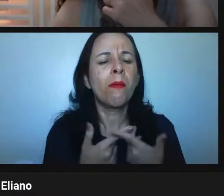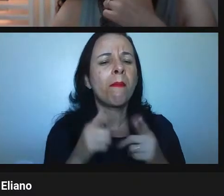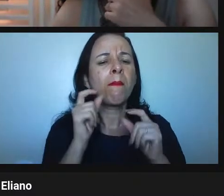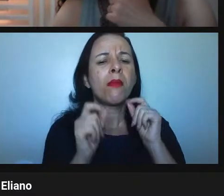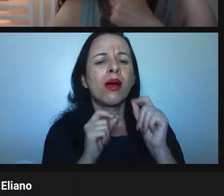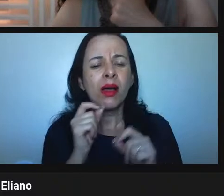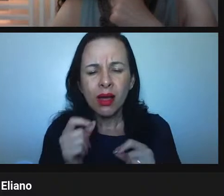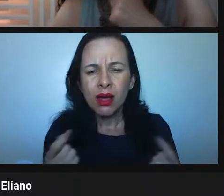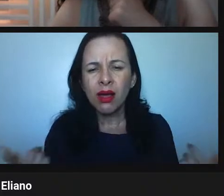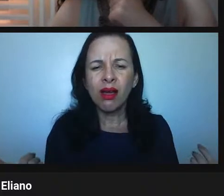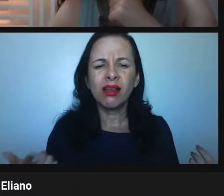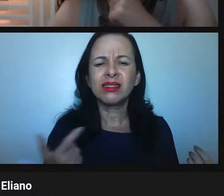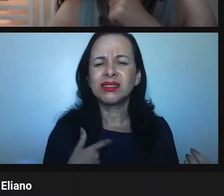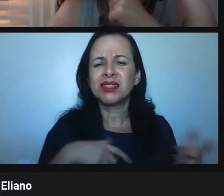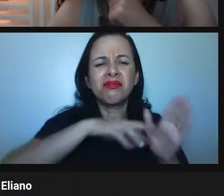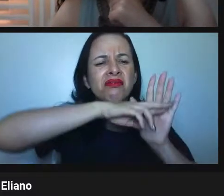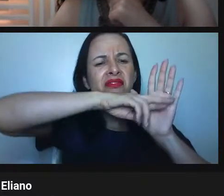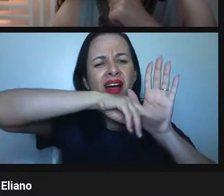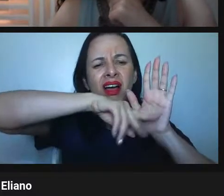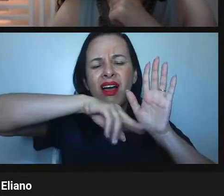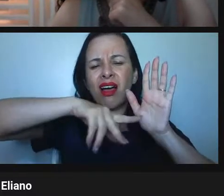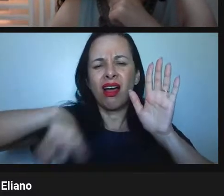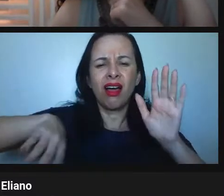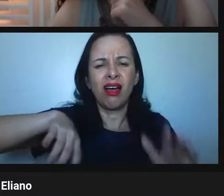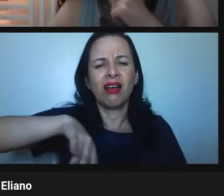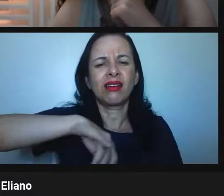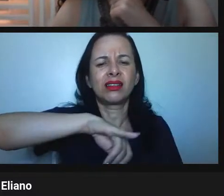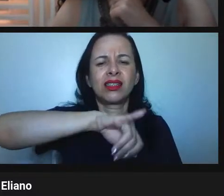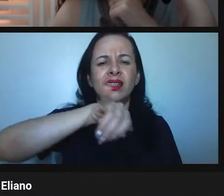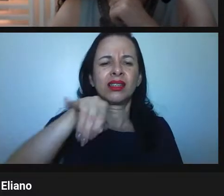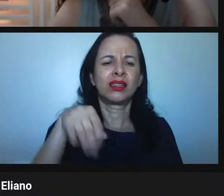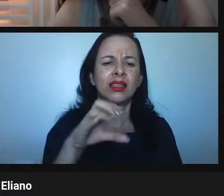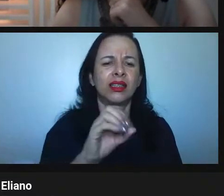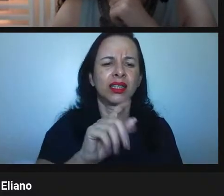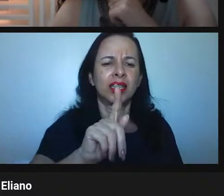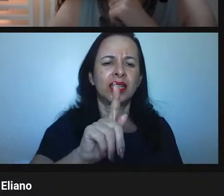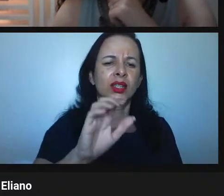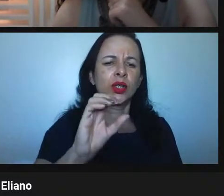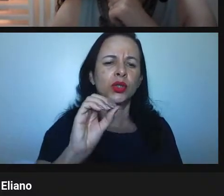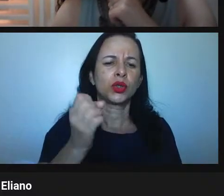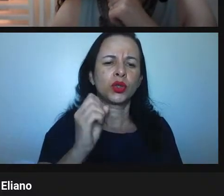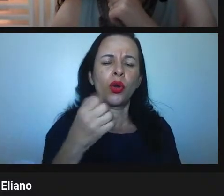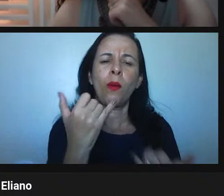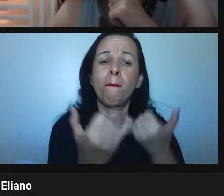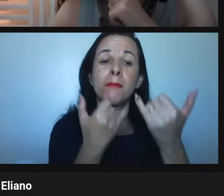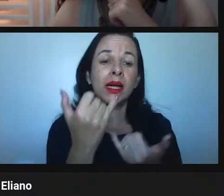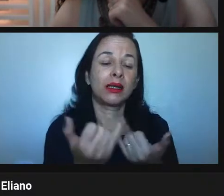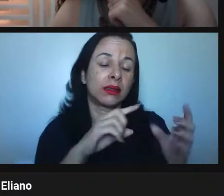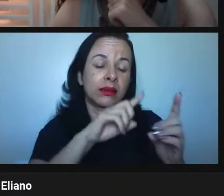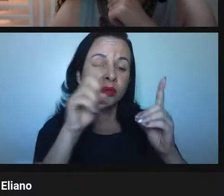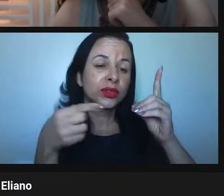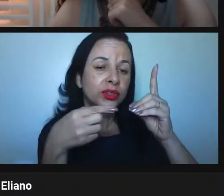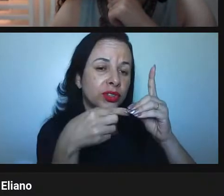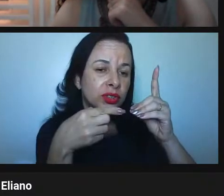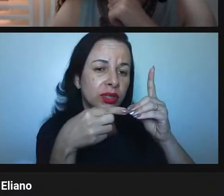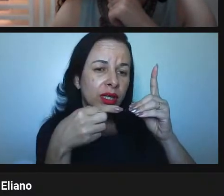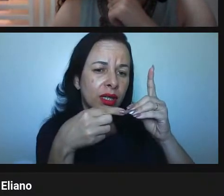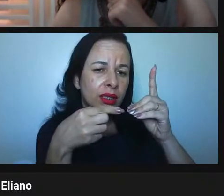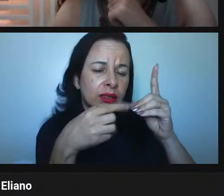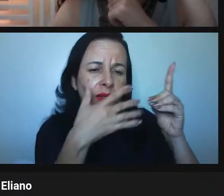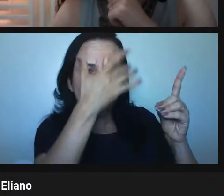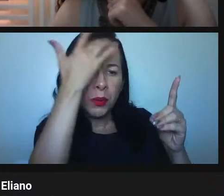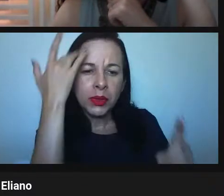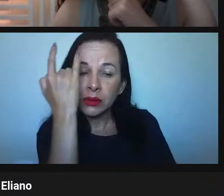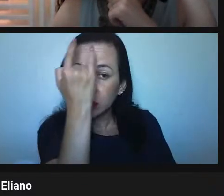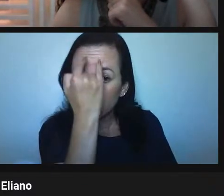série de ferramentas como por exemplo os jogos digitais então por exemplo tem alguns jogos para pessoas